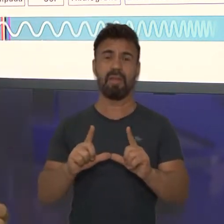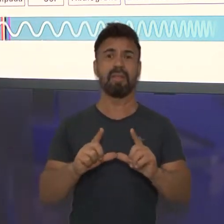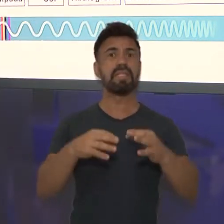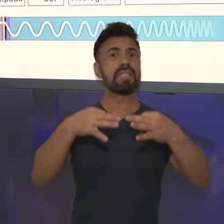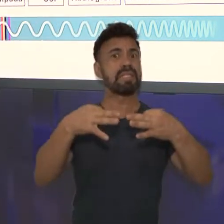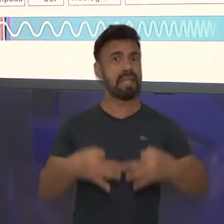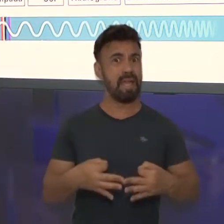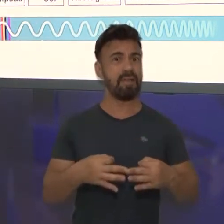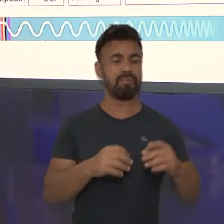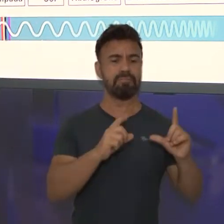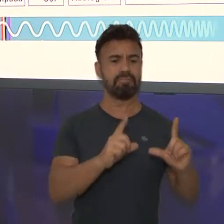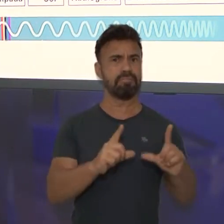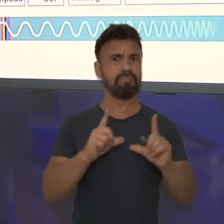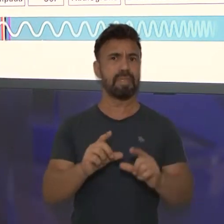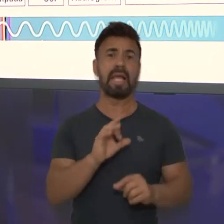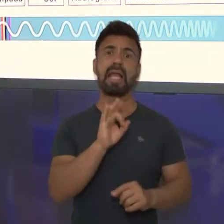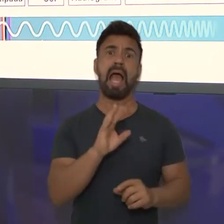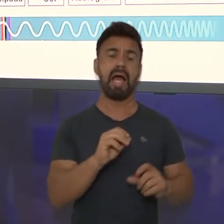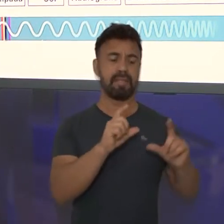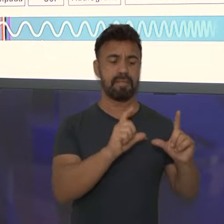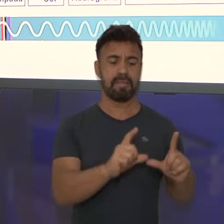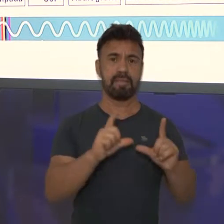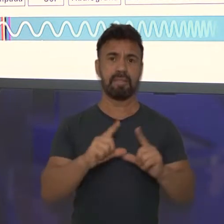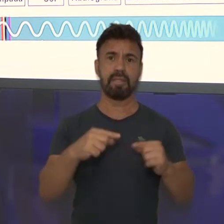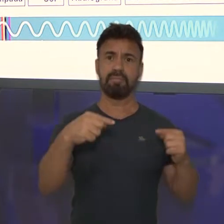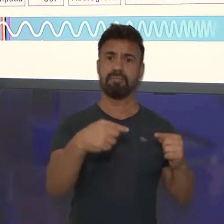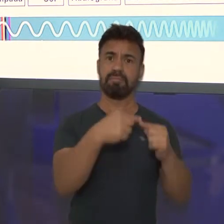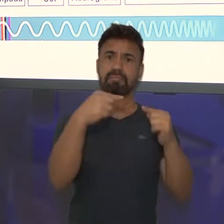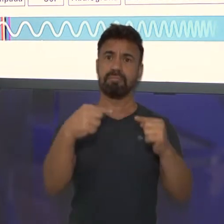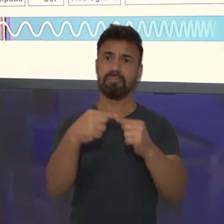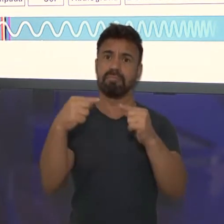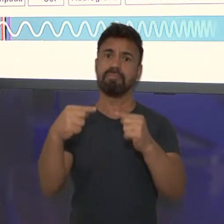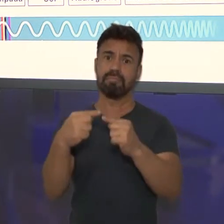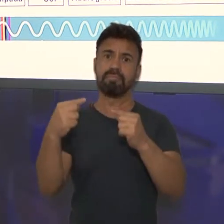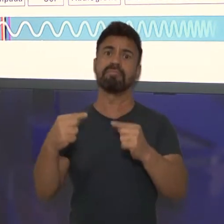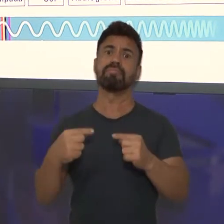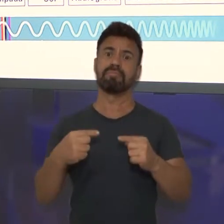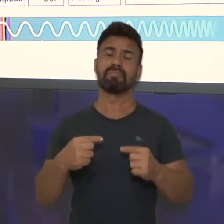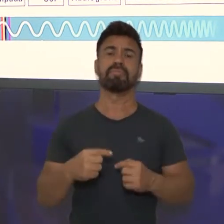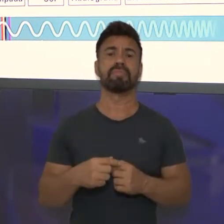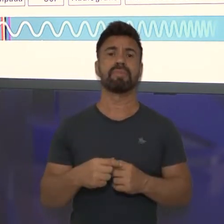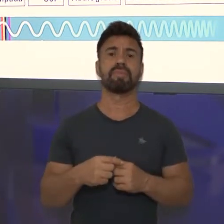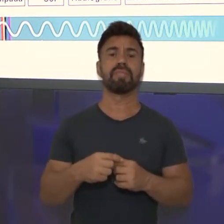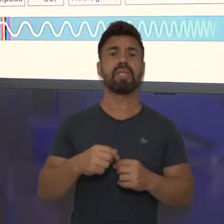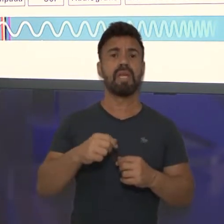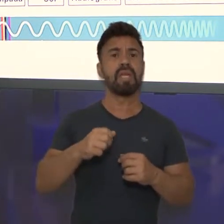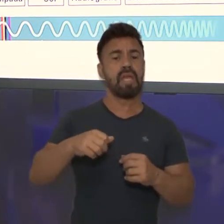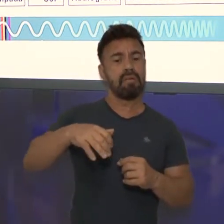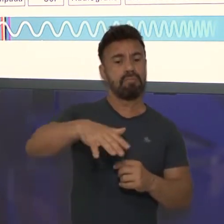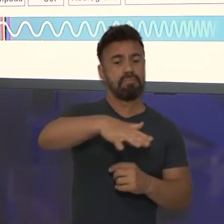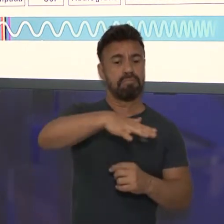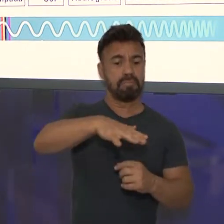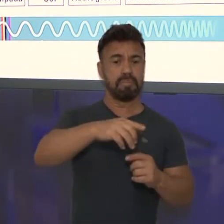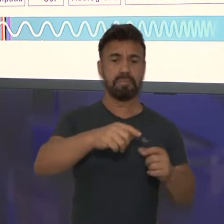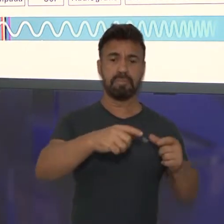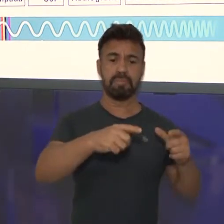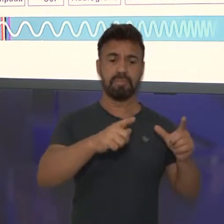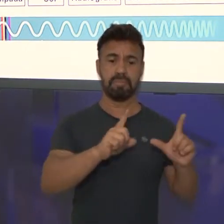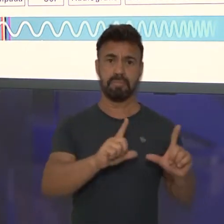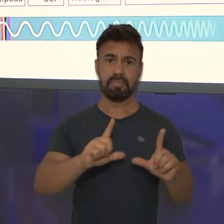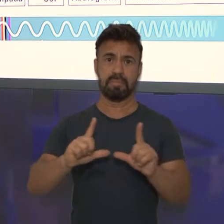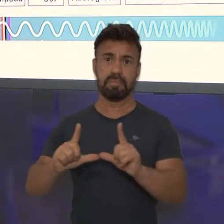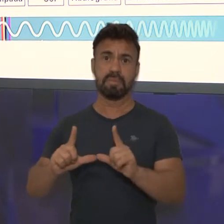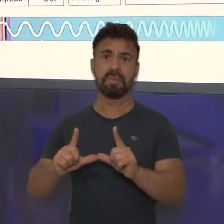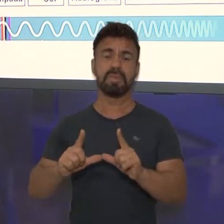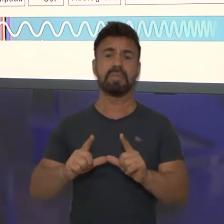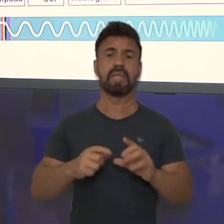correta. Cada figurinha dessa aqui corresponde a um tipo de onda que atua sobre ela, né? E aqui está